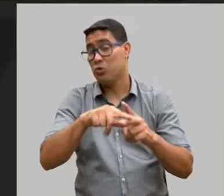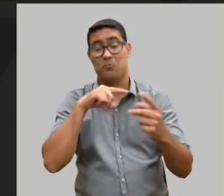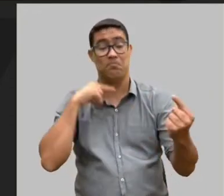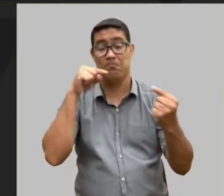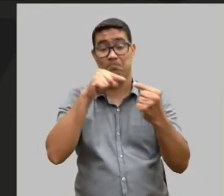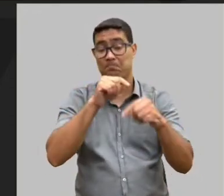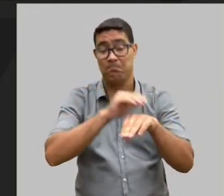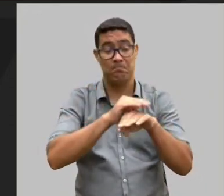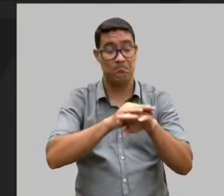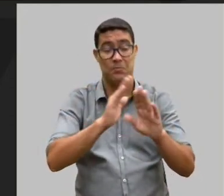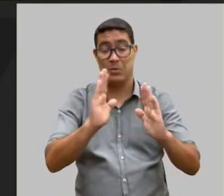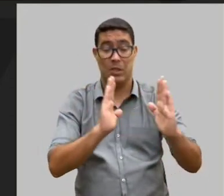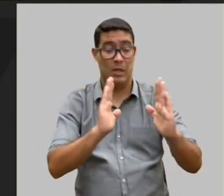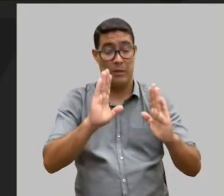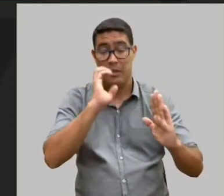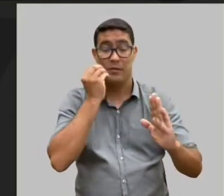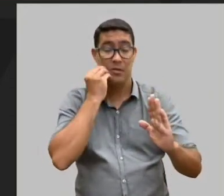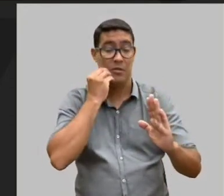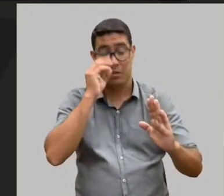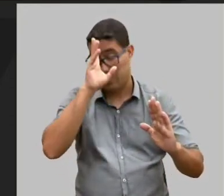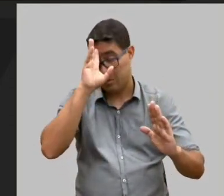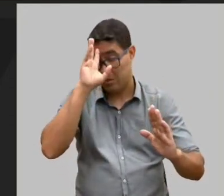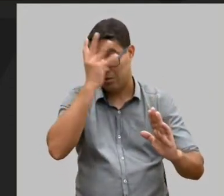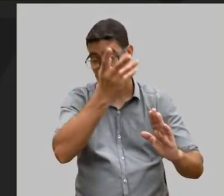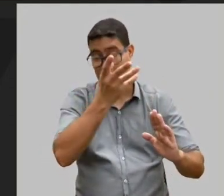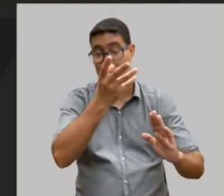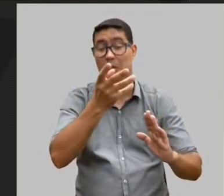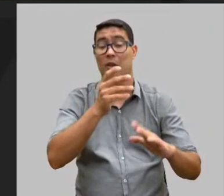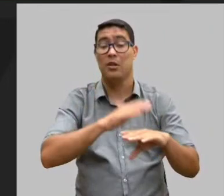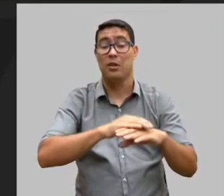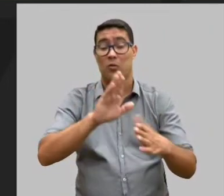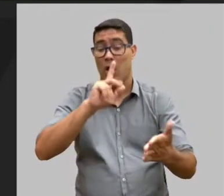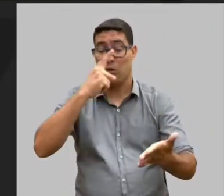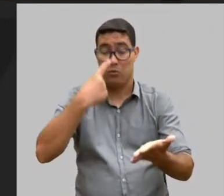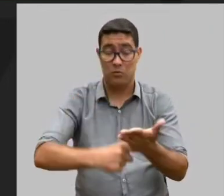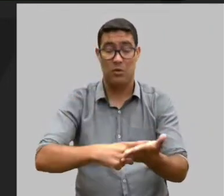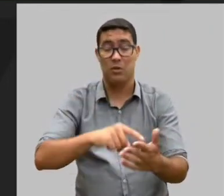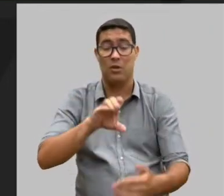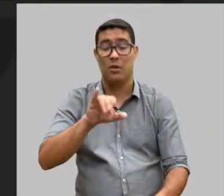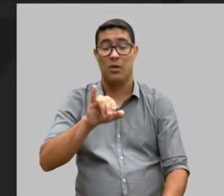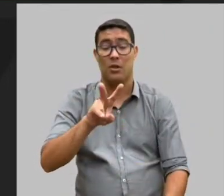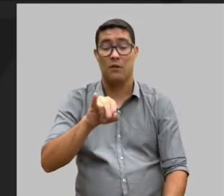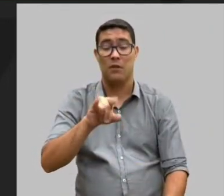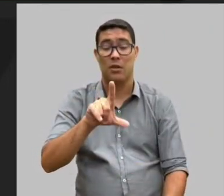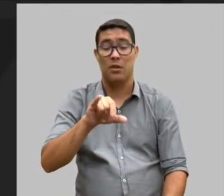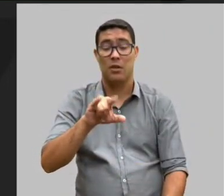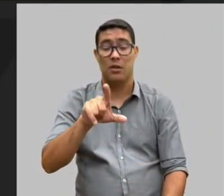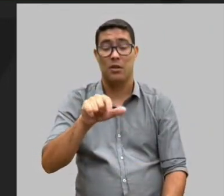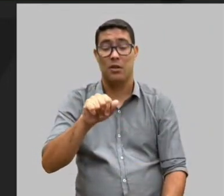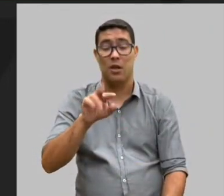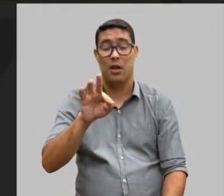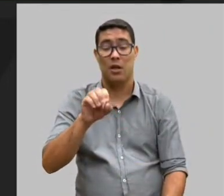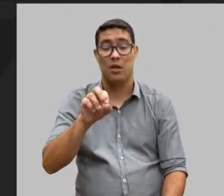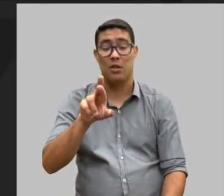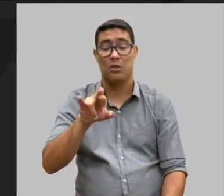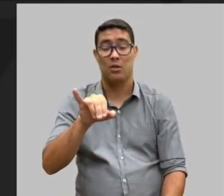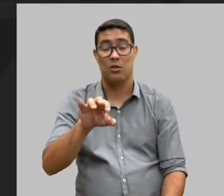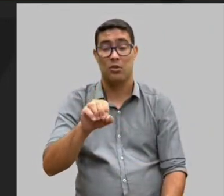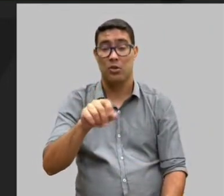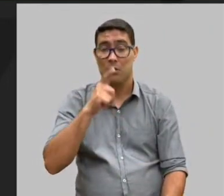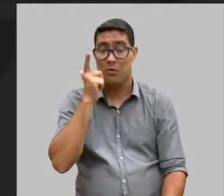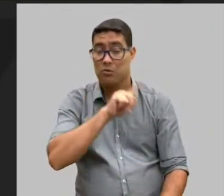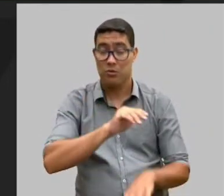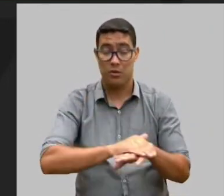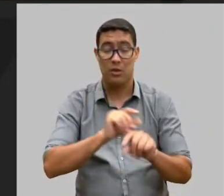del dele tentar realmente resolver pelo menos tentar um acordo mais civilizatório para ver se conseguir tirar Minas do